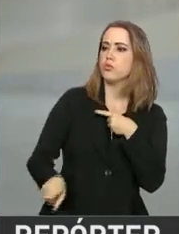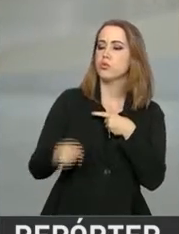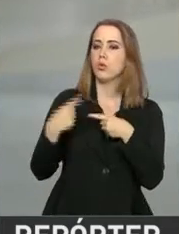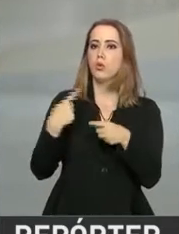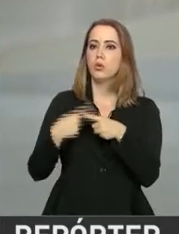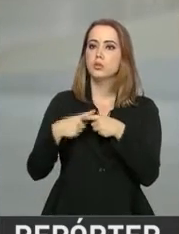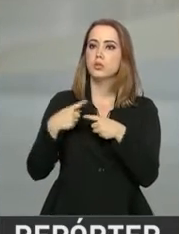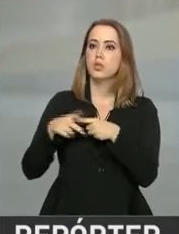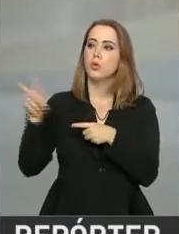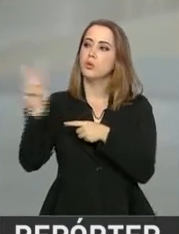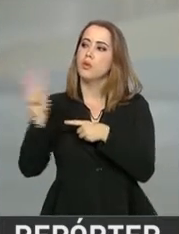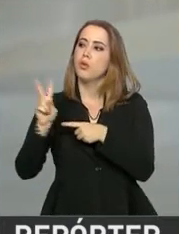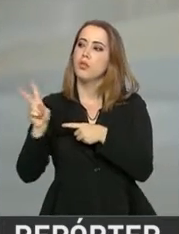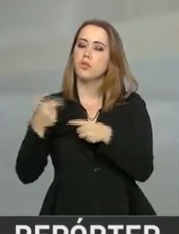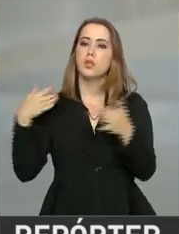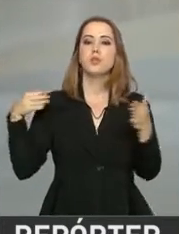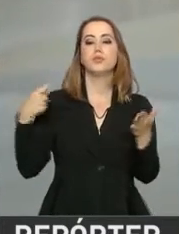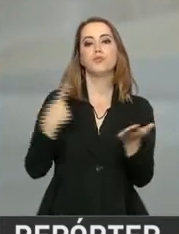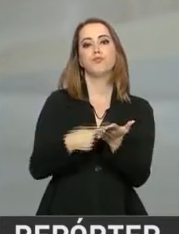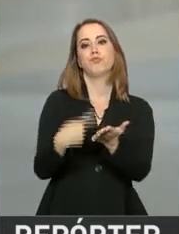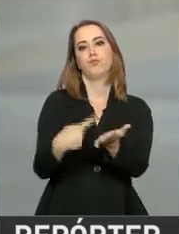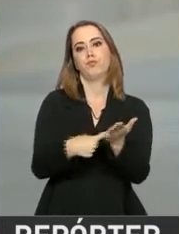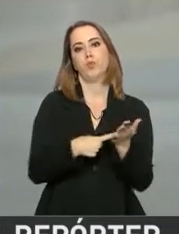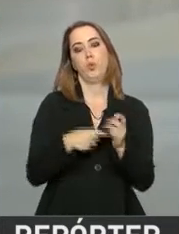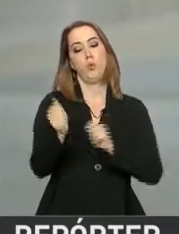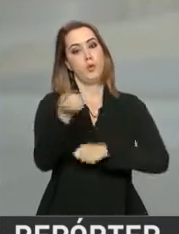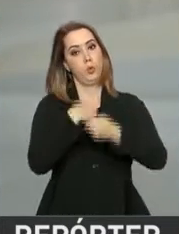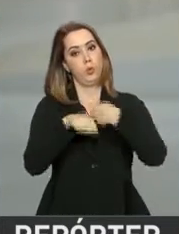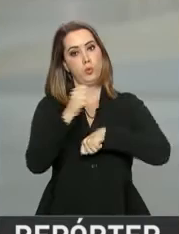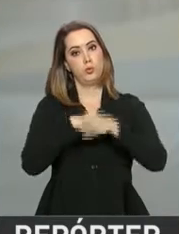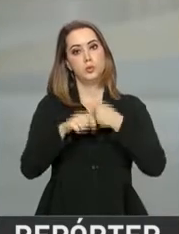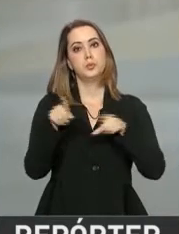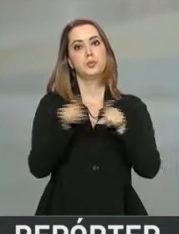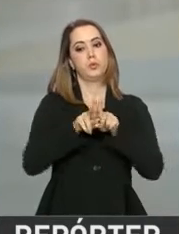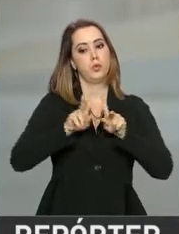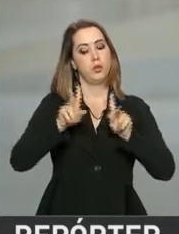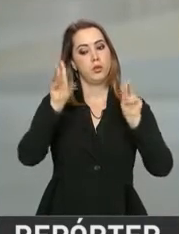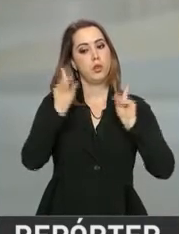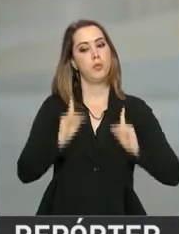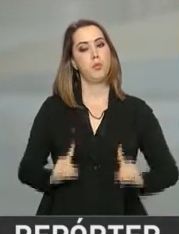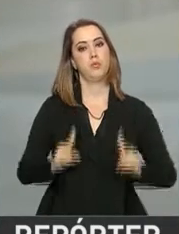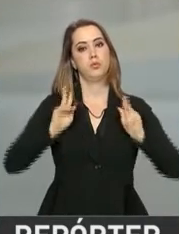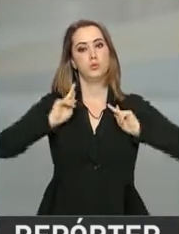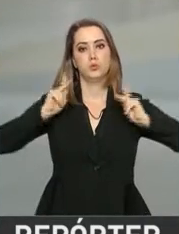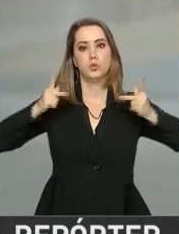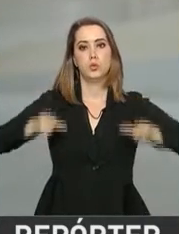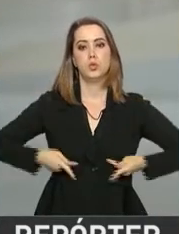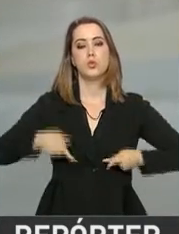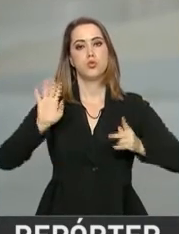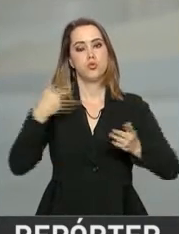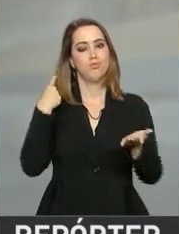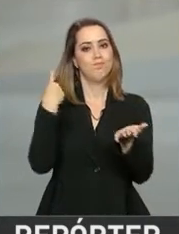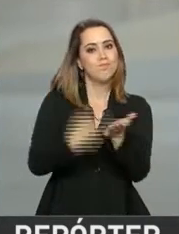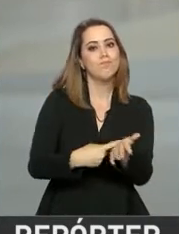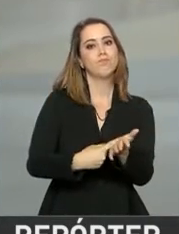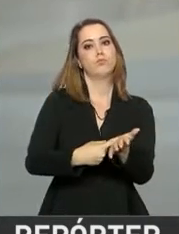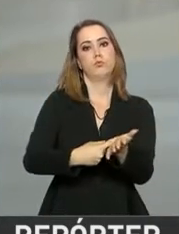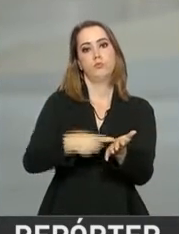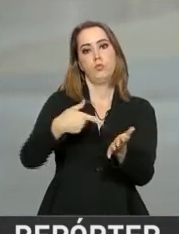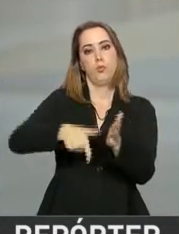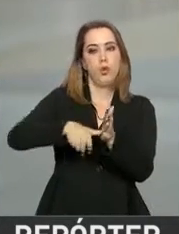cumpriu as normas econômicas e de direitos humanos previstas no protocolo de adesão em